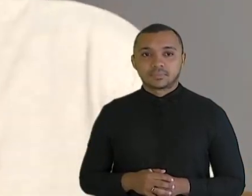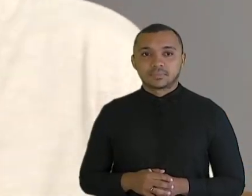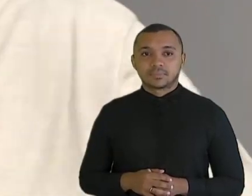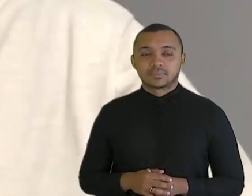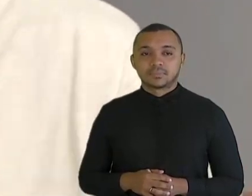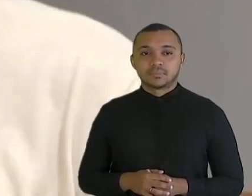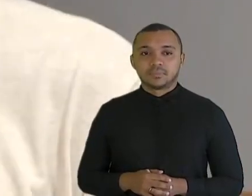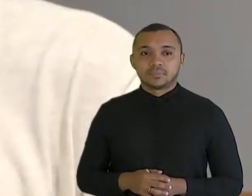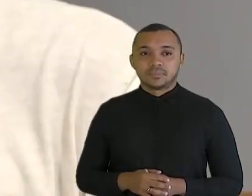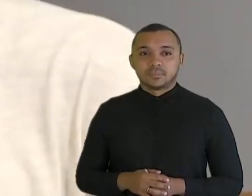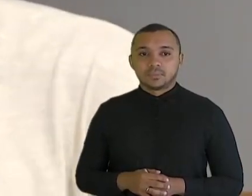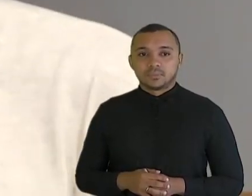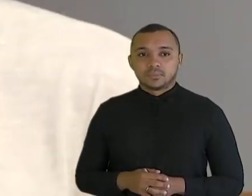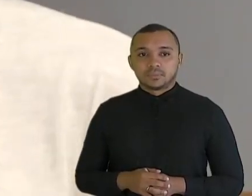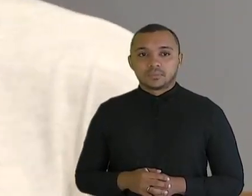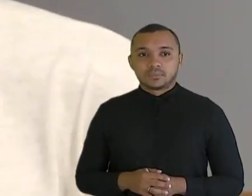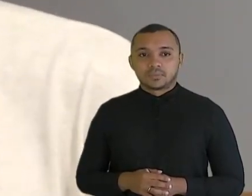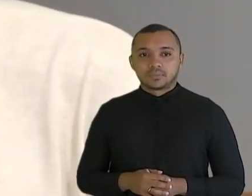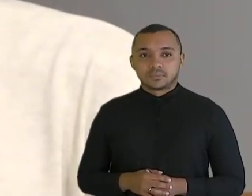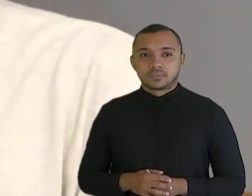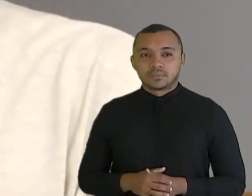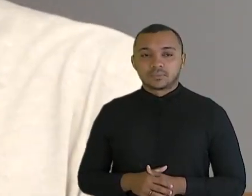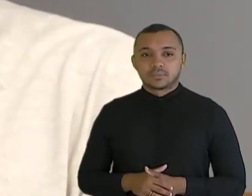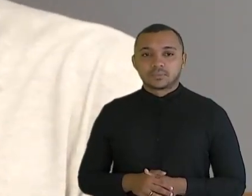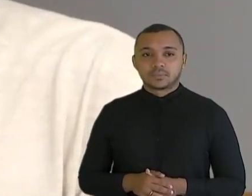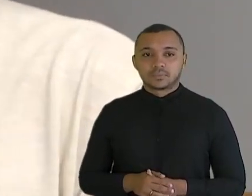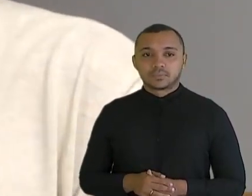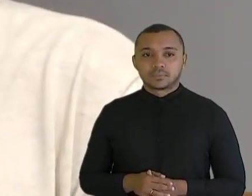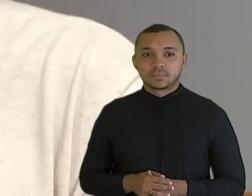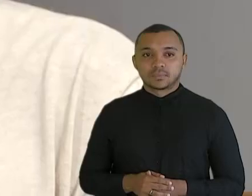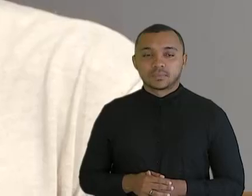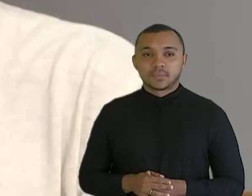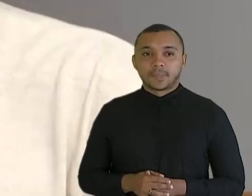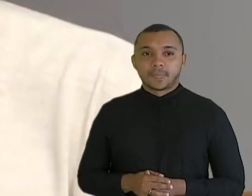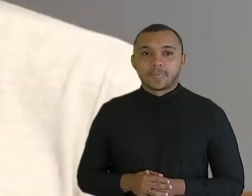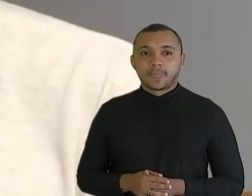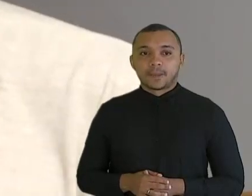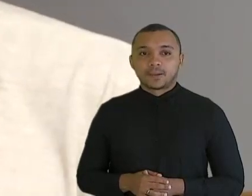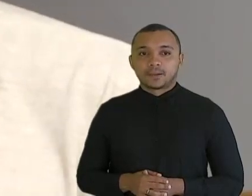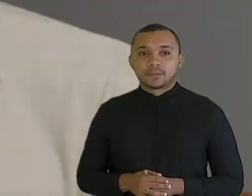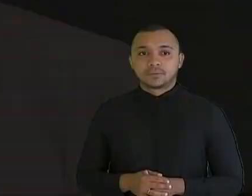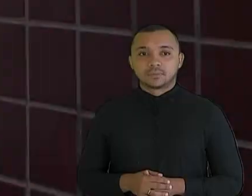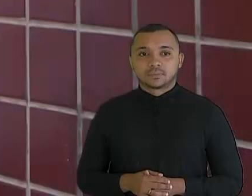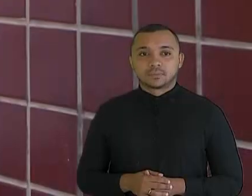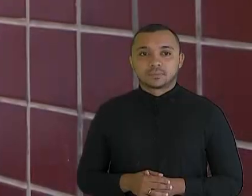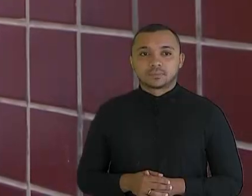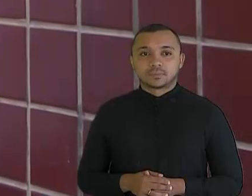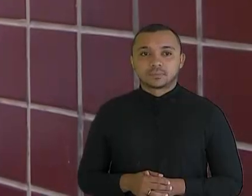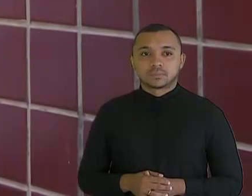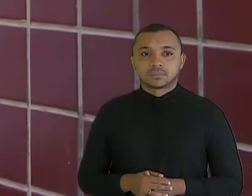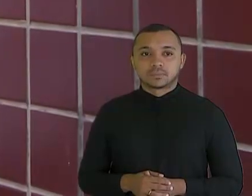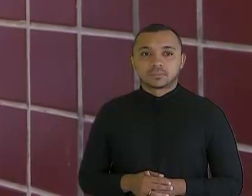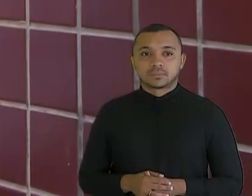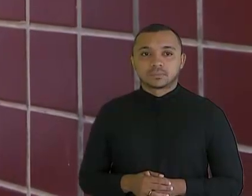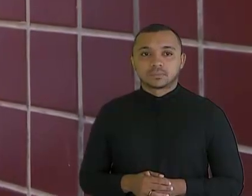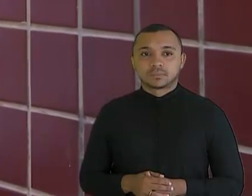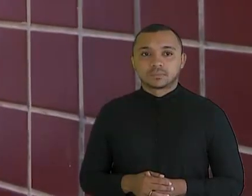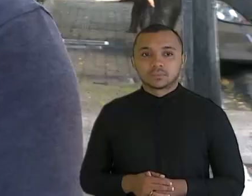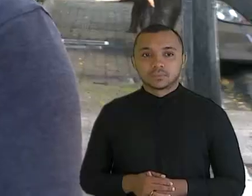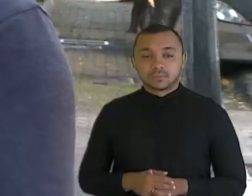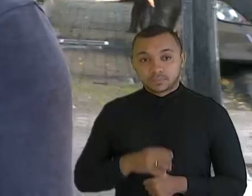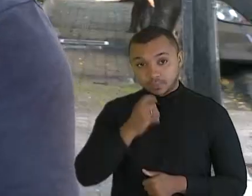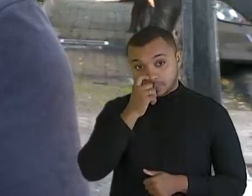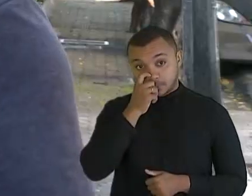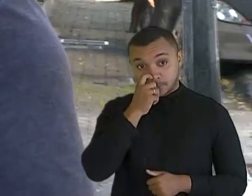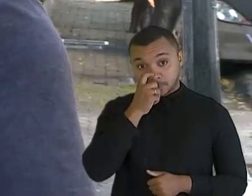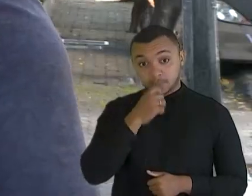além do riso e da diversão, lógico, né? E tem também a questão da sexualidade, né? Qual é o ponto alto do espetáculo? Eu